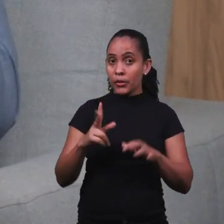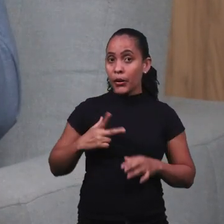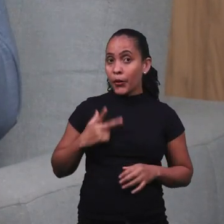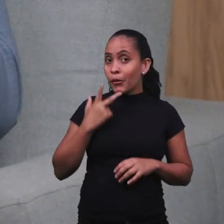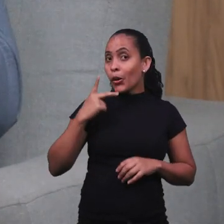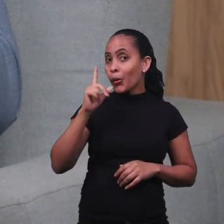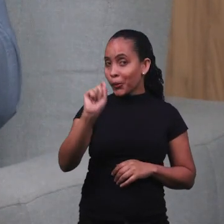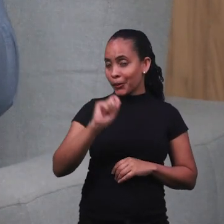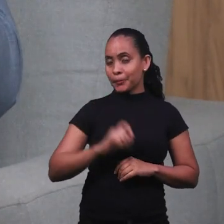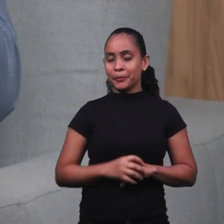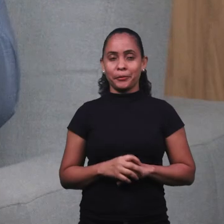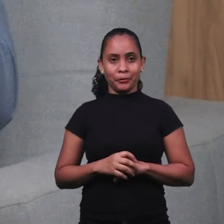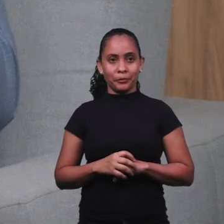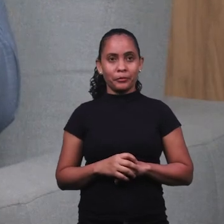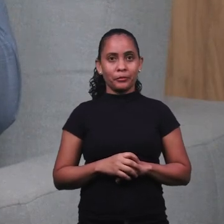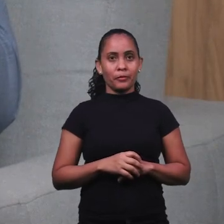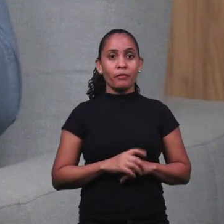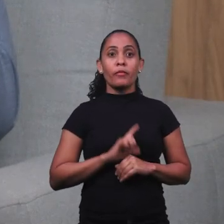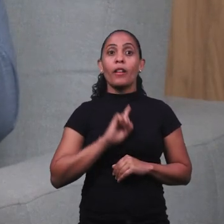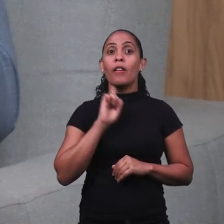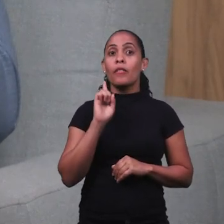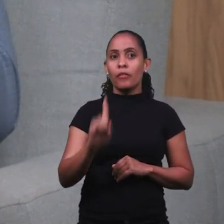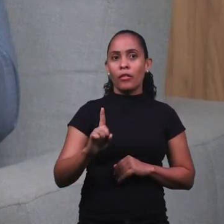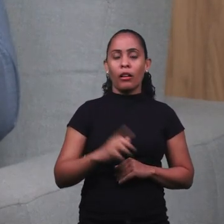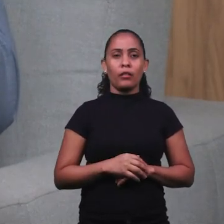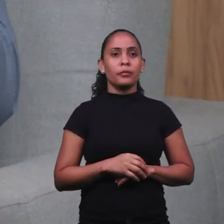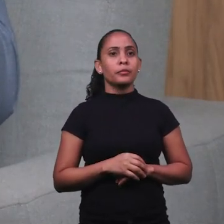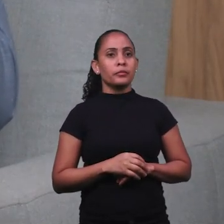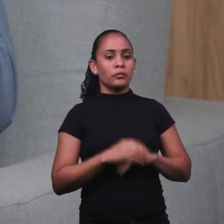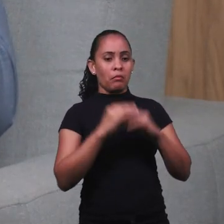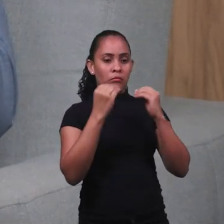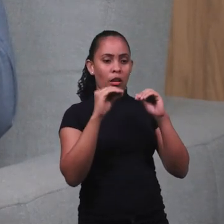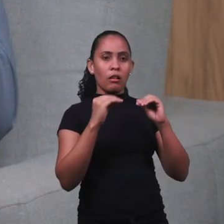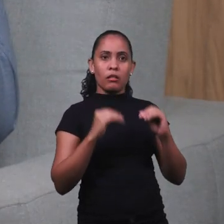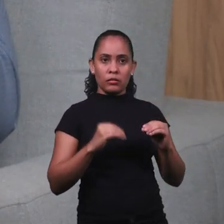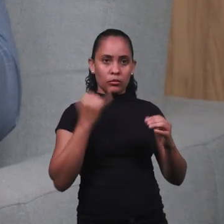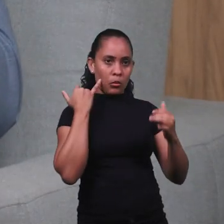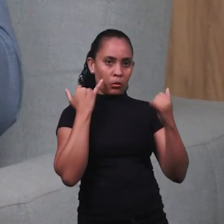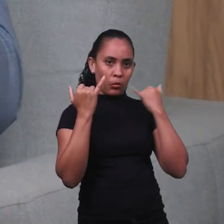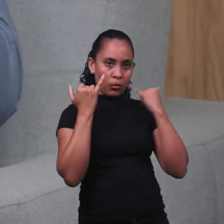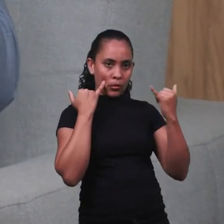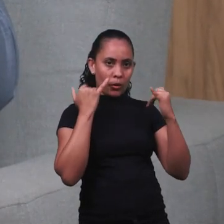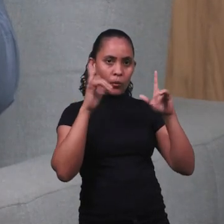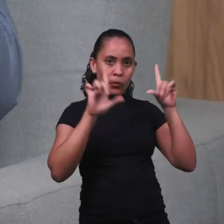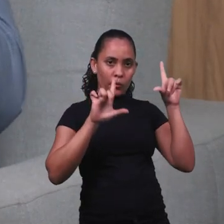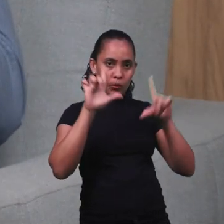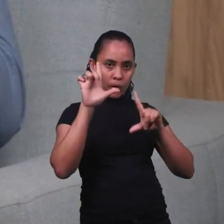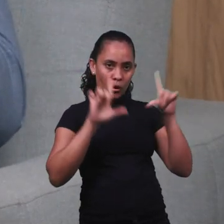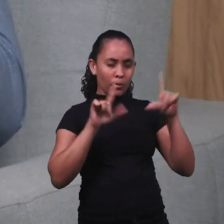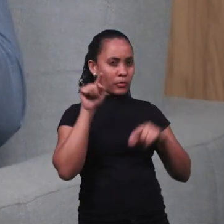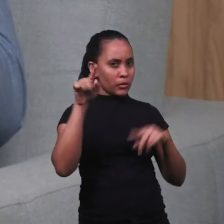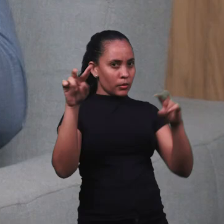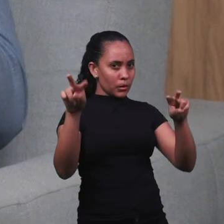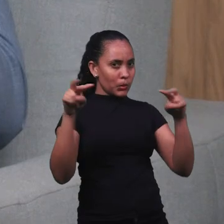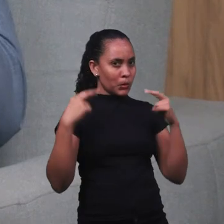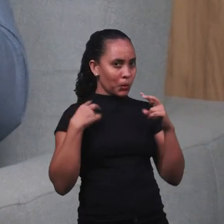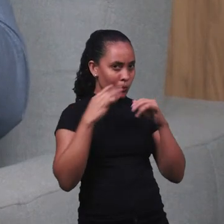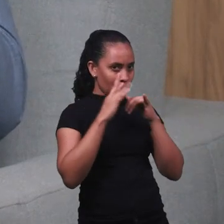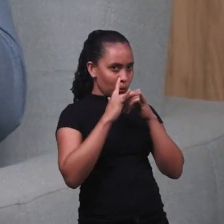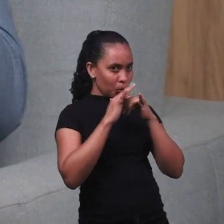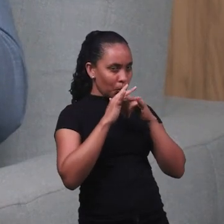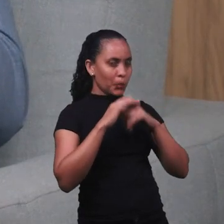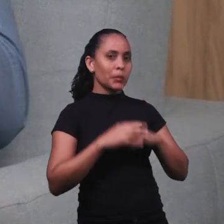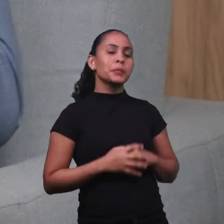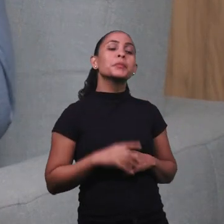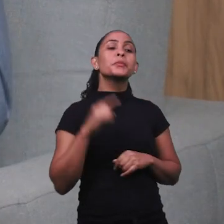o seguinte. Já vai ali nos comentários deste programa, aí, você que está assistindo pelo YouTube,